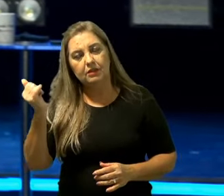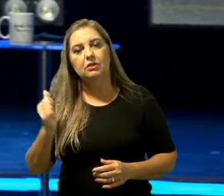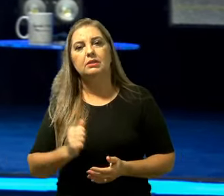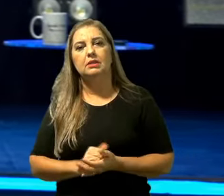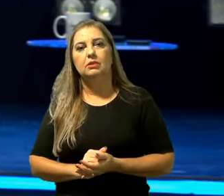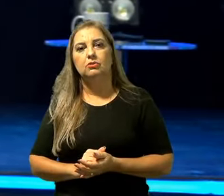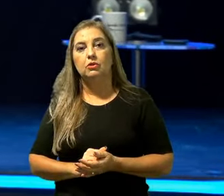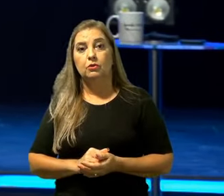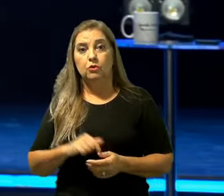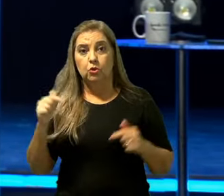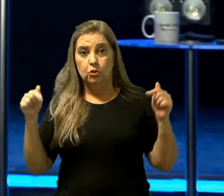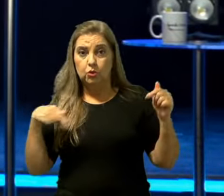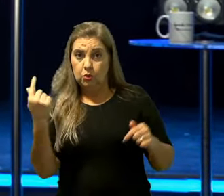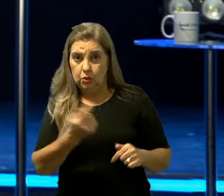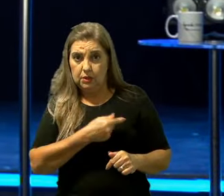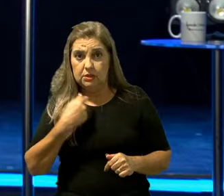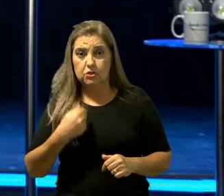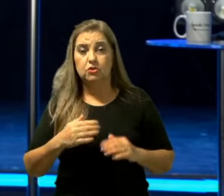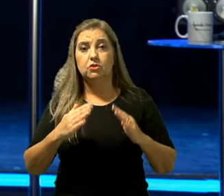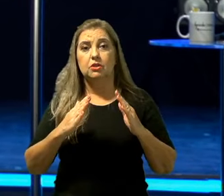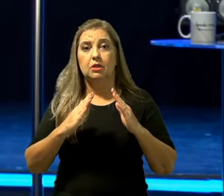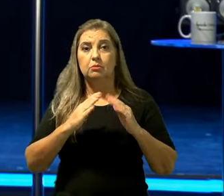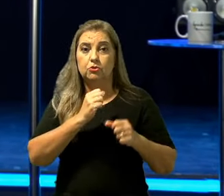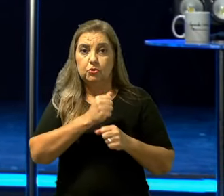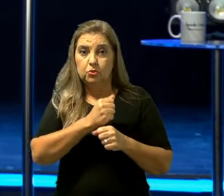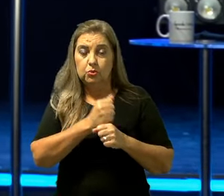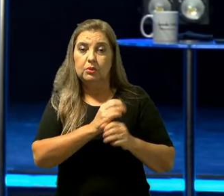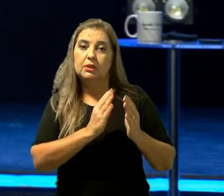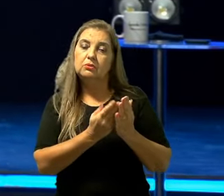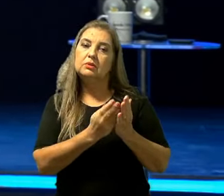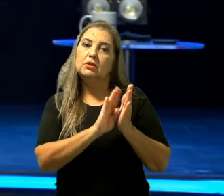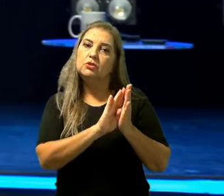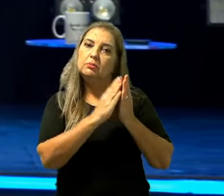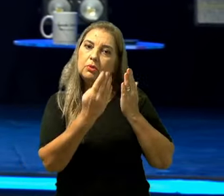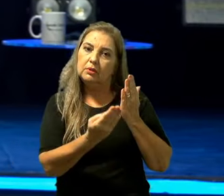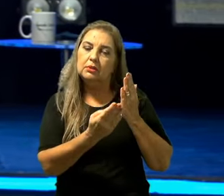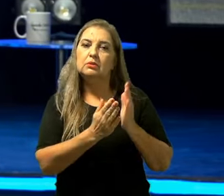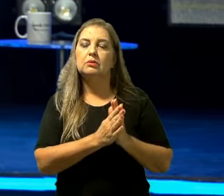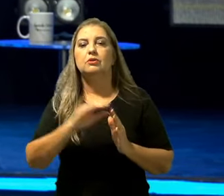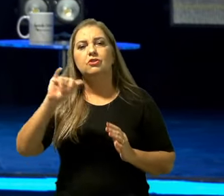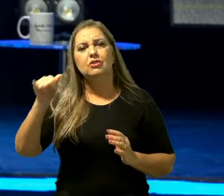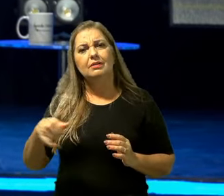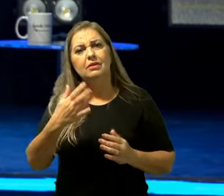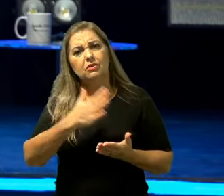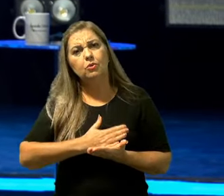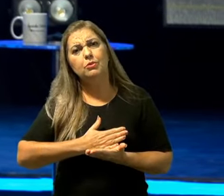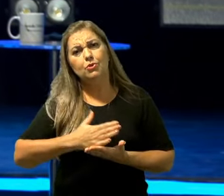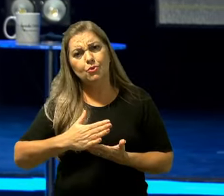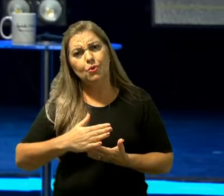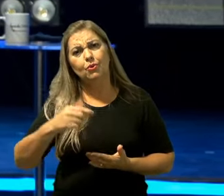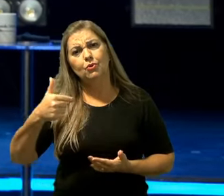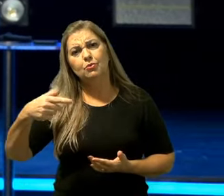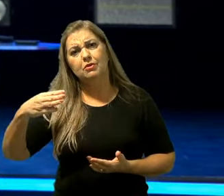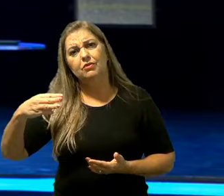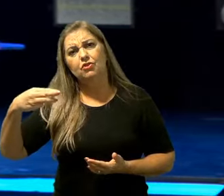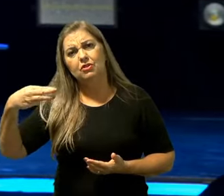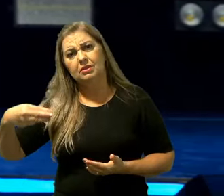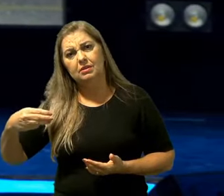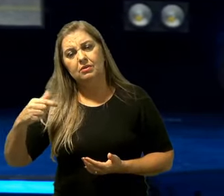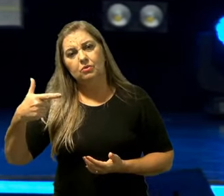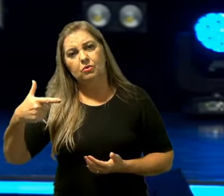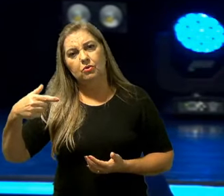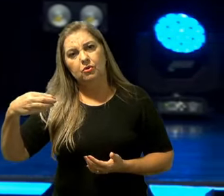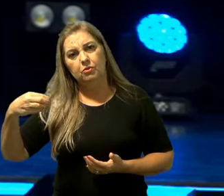portas abertas. Isso, ano das portas abertas. E janeiro já começou, 2023 já começou com Deus